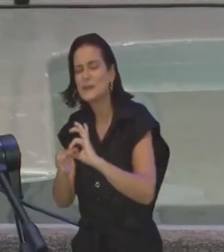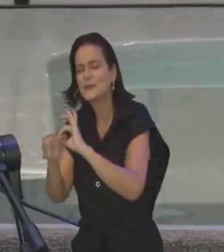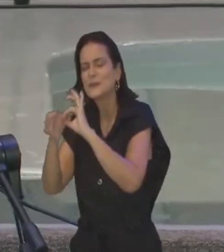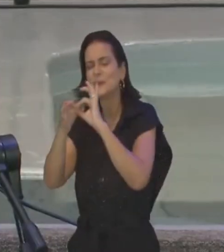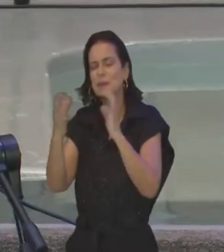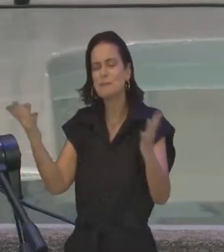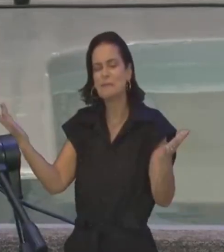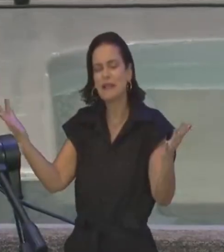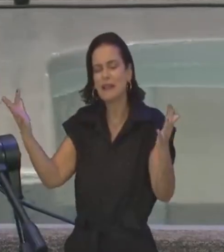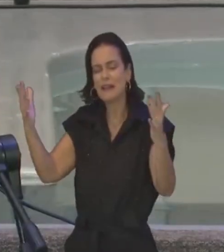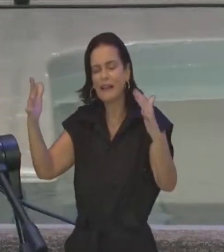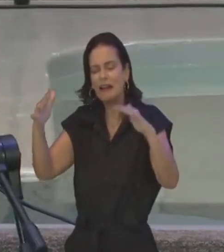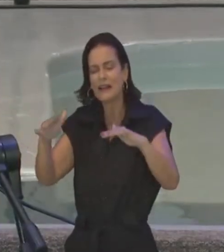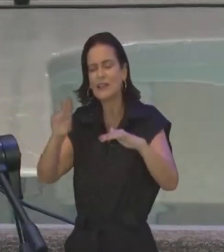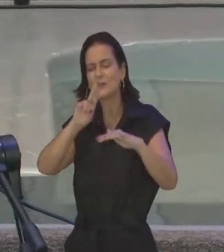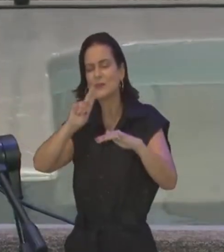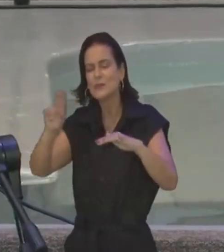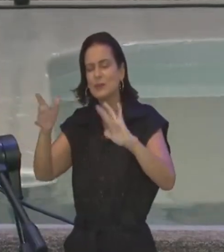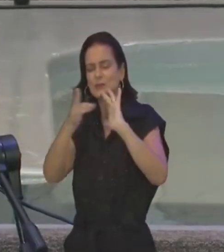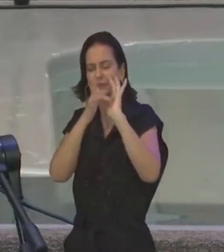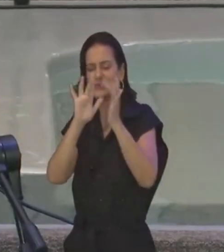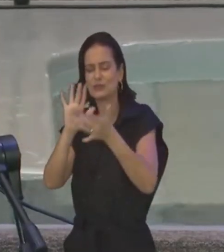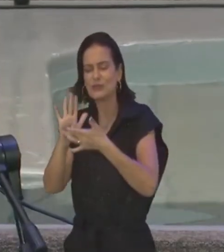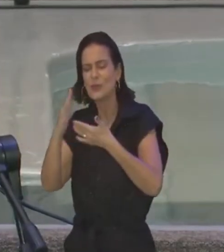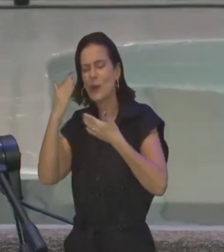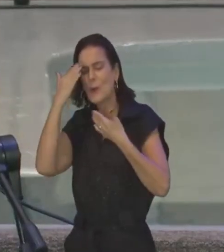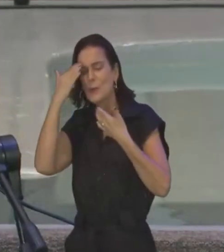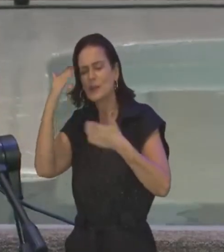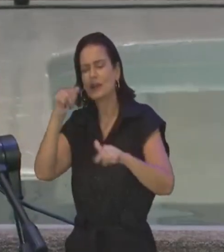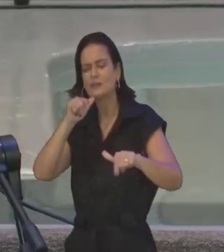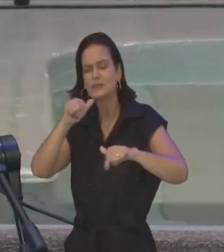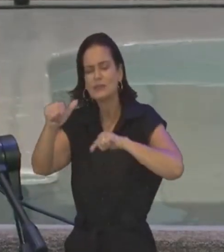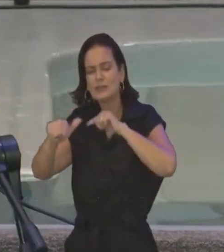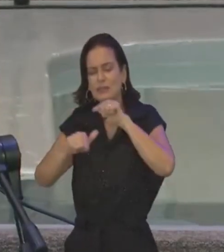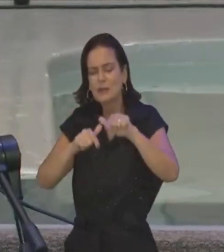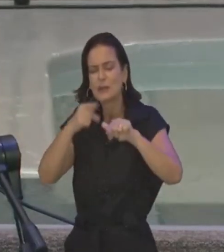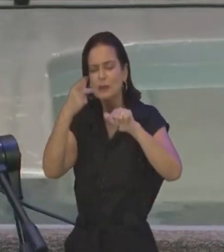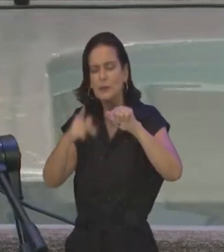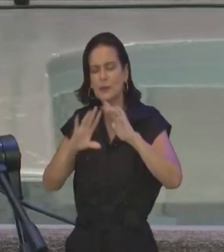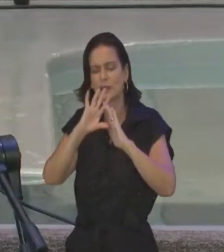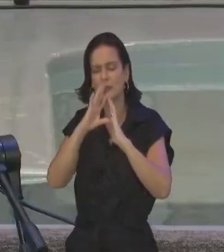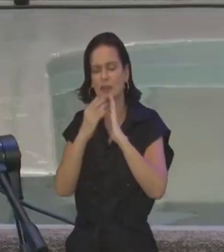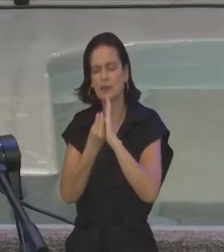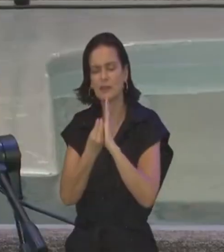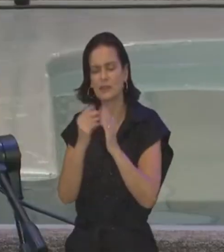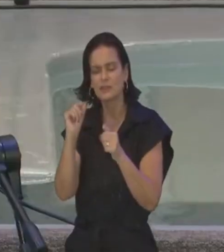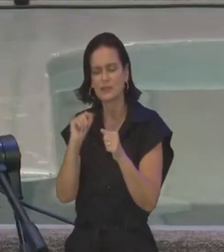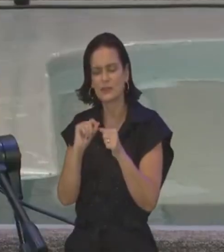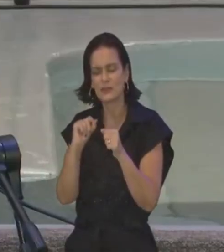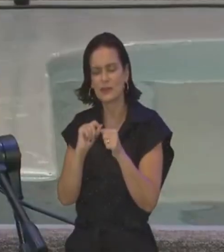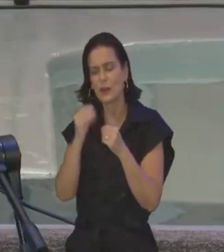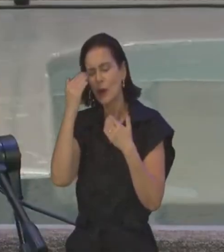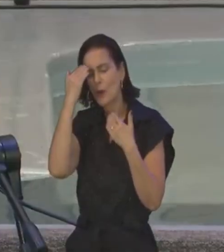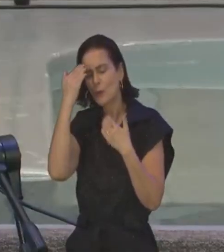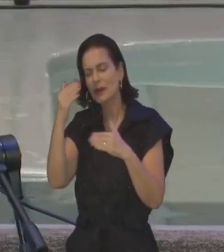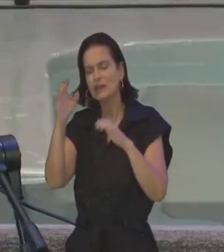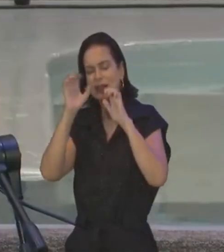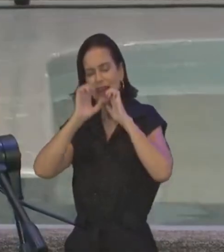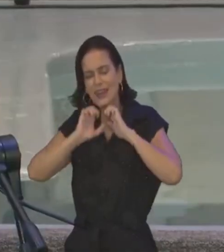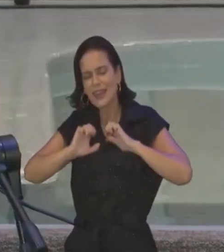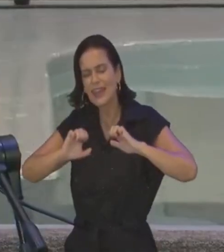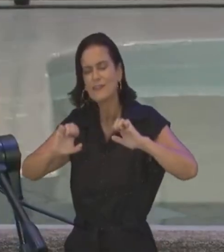nome. Obrigado pelo trabalho que esta igreja está fazendo. Obrigado porque o teu evangelho